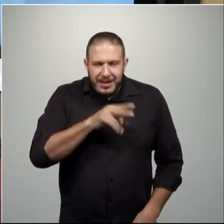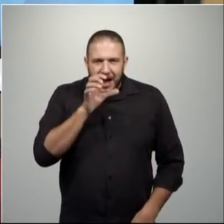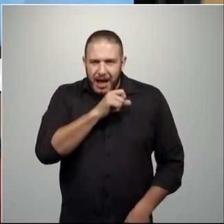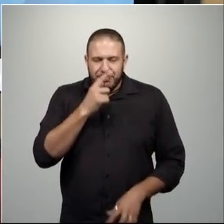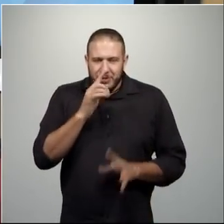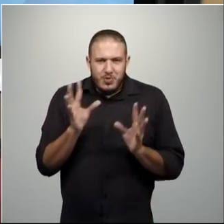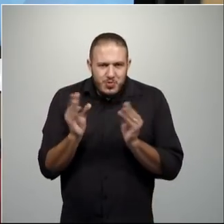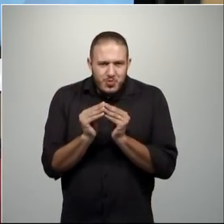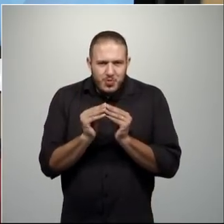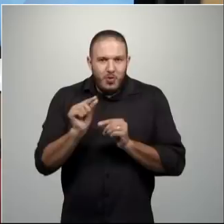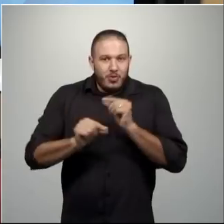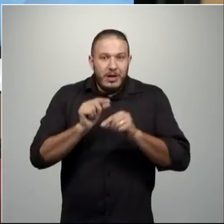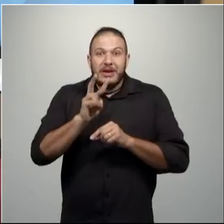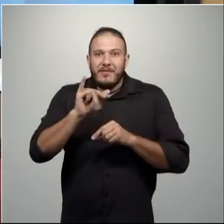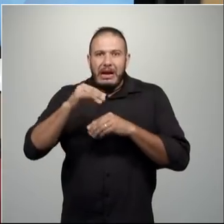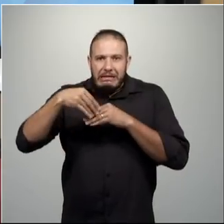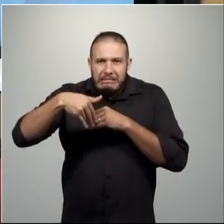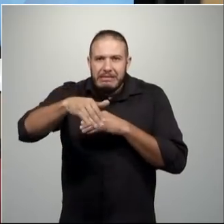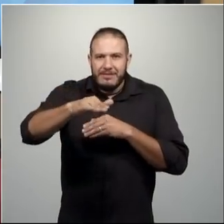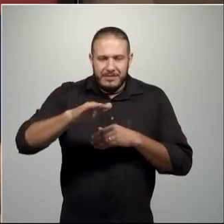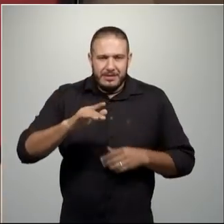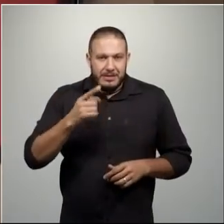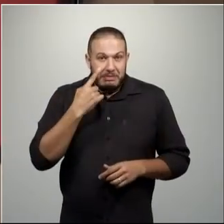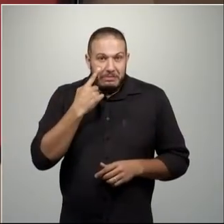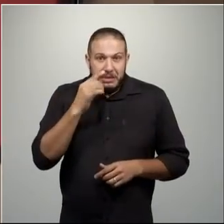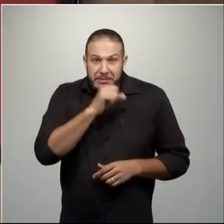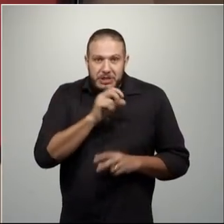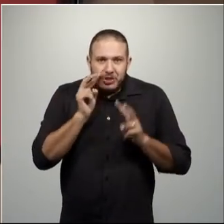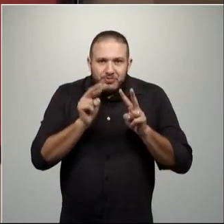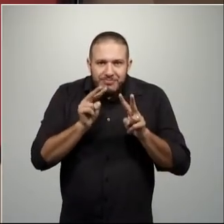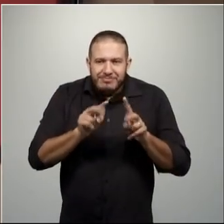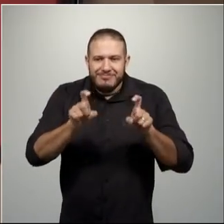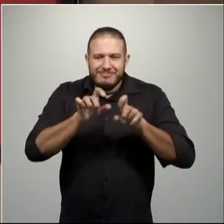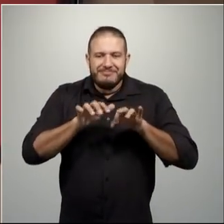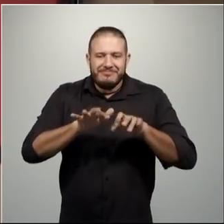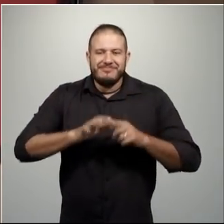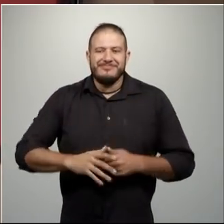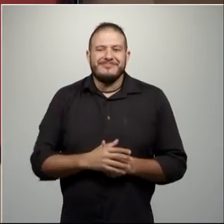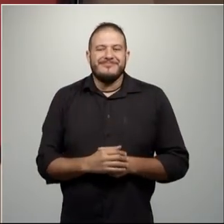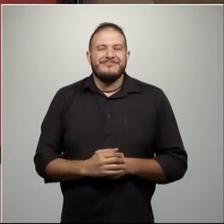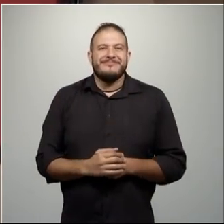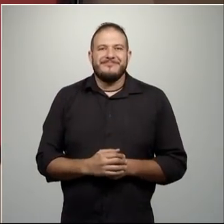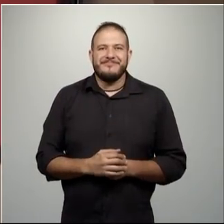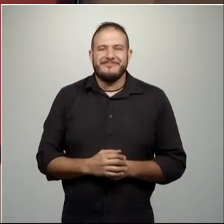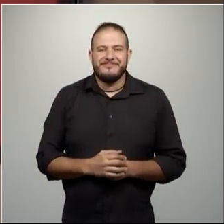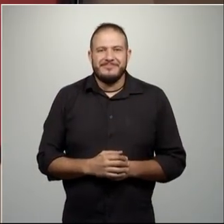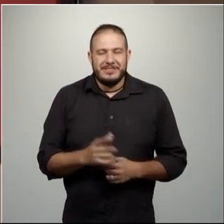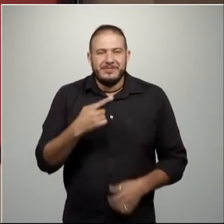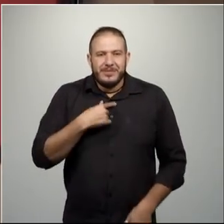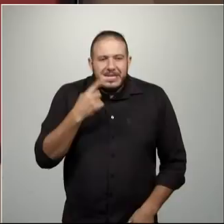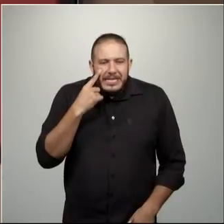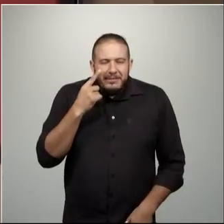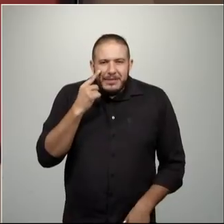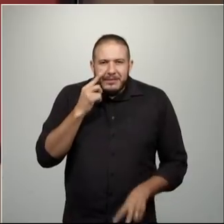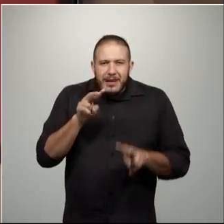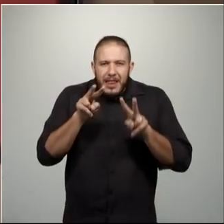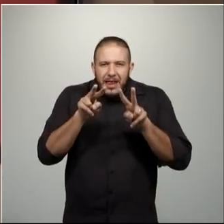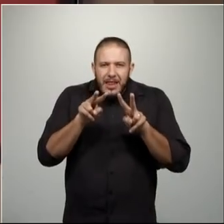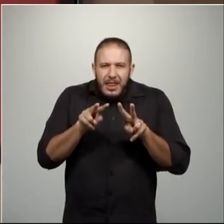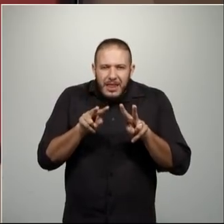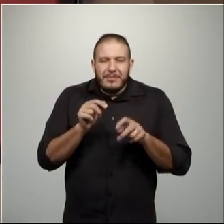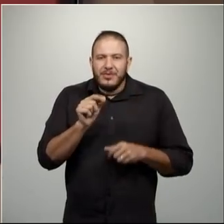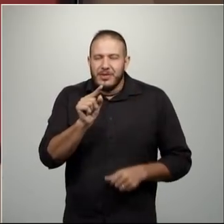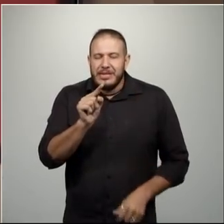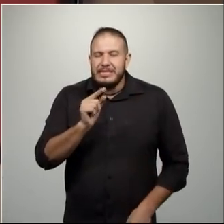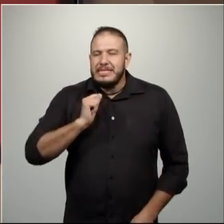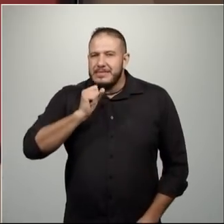do que vem por aí então voltando agora tem que lembrar onde eu parei aqui